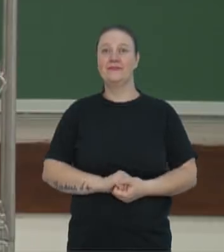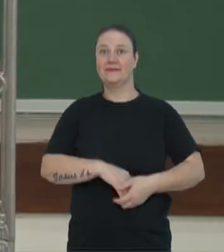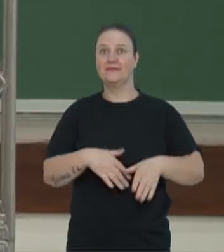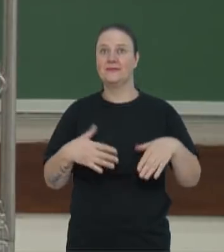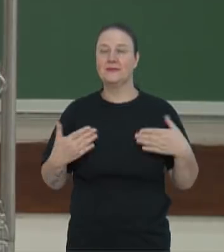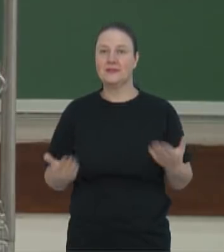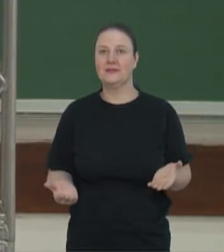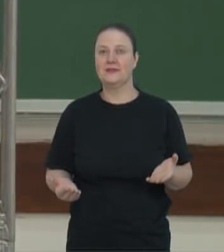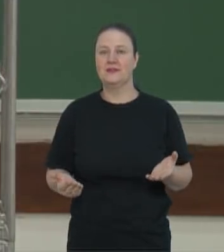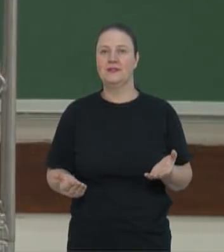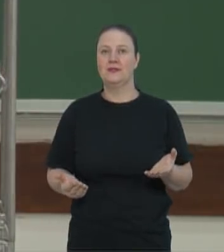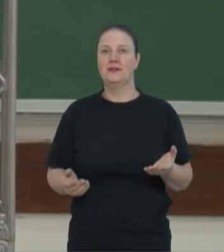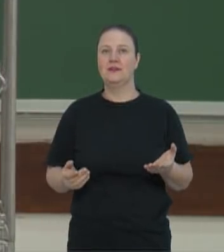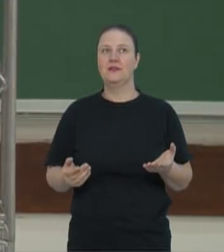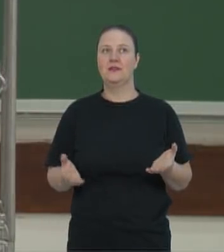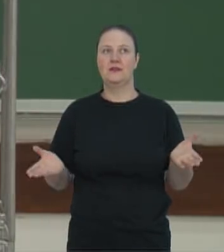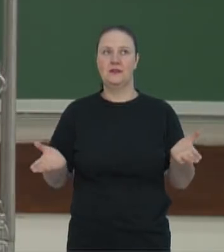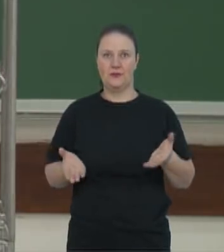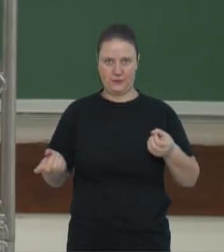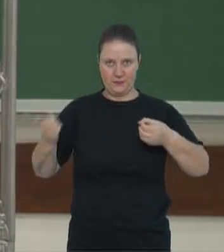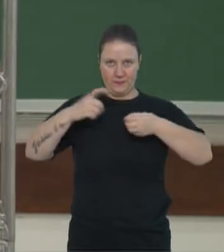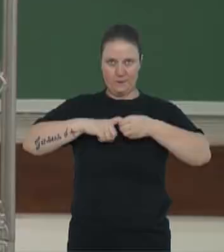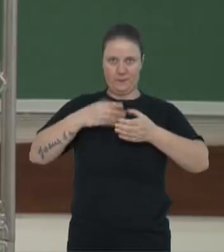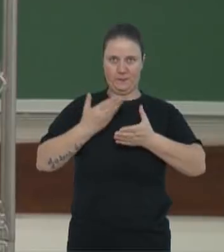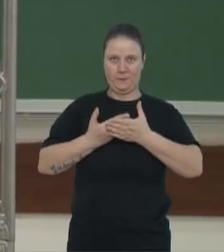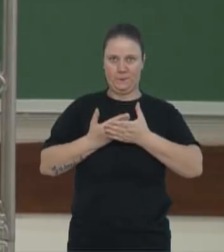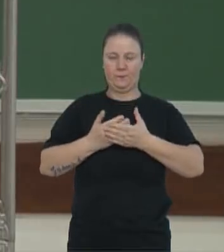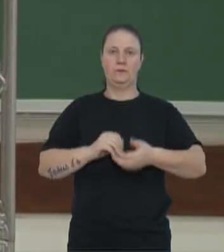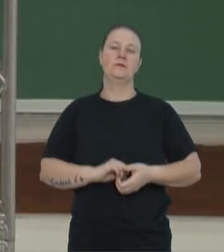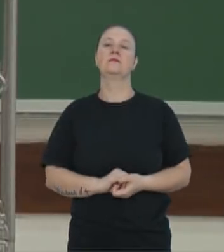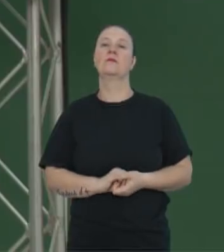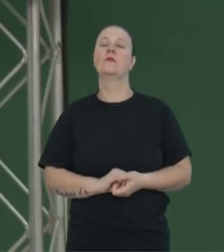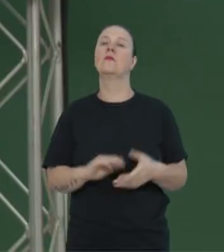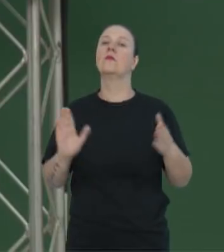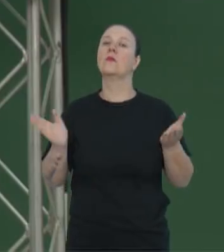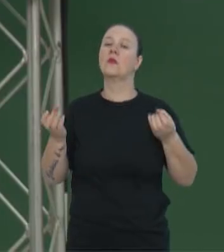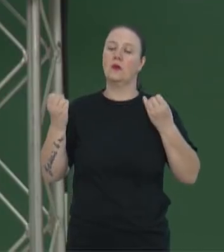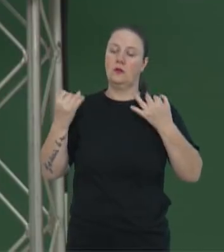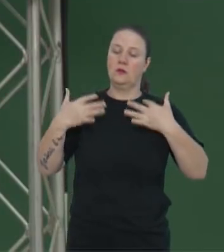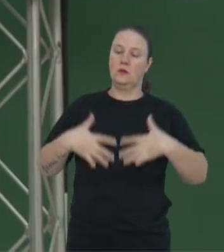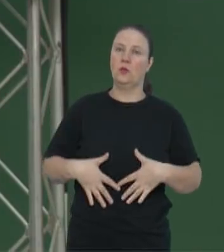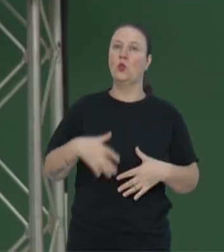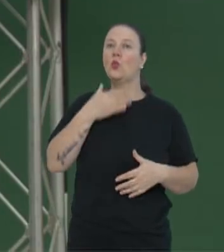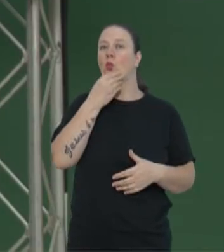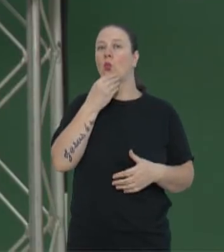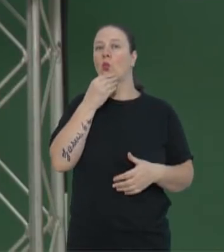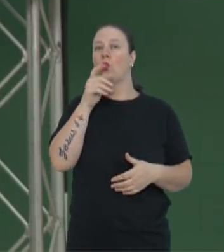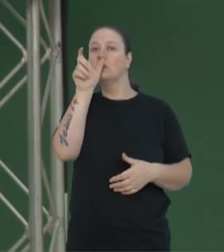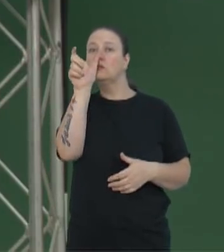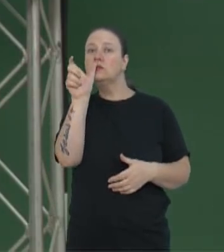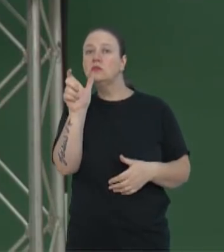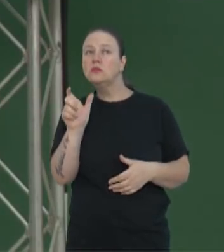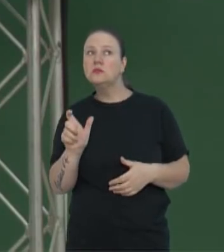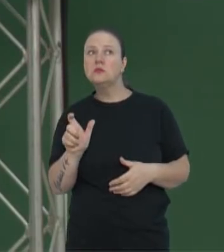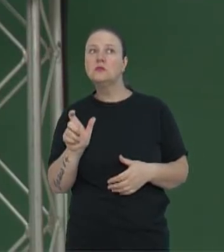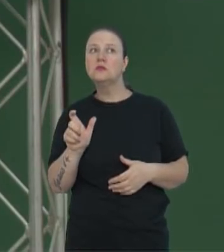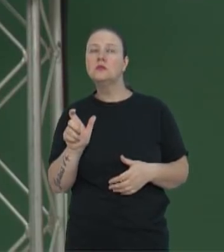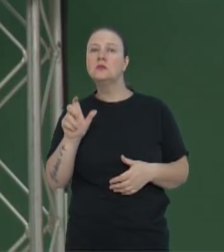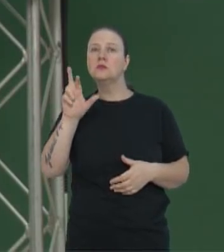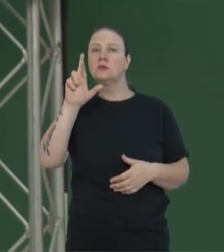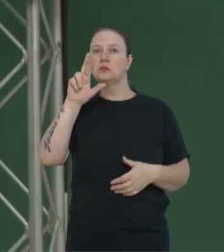Então, retornando à aula, agora a gente vai falar um tanto sobre o artista, né, que a gente está apontando nessa aula, que é o